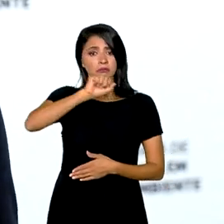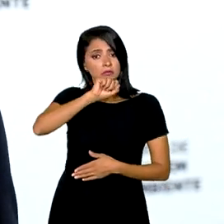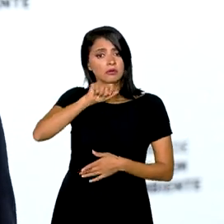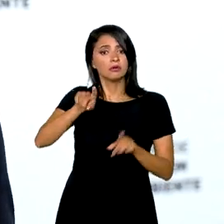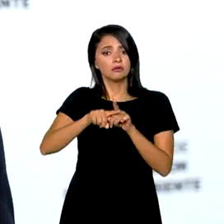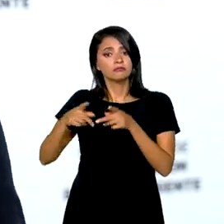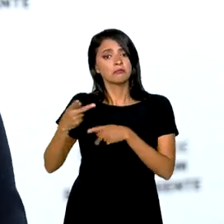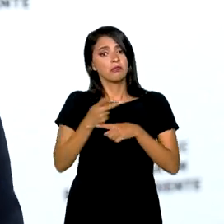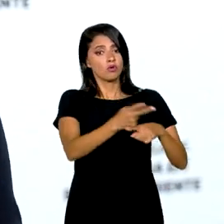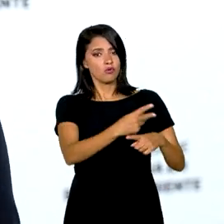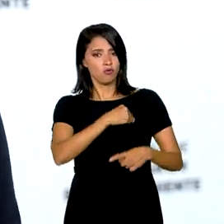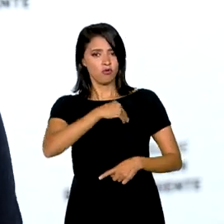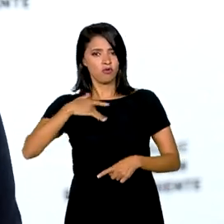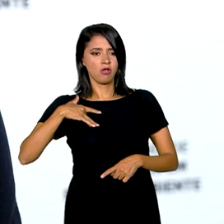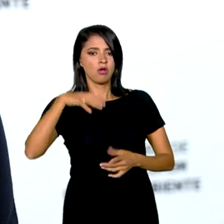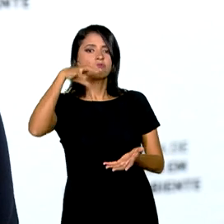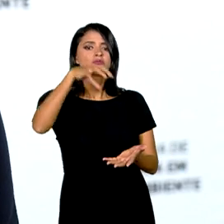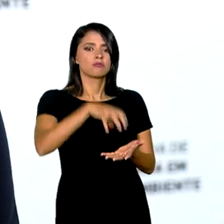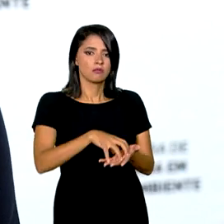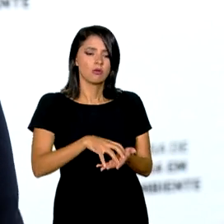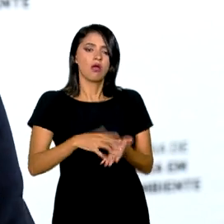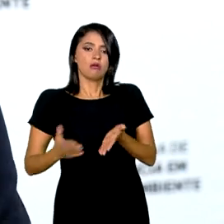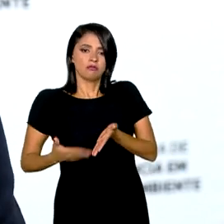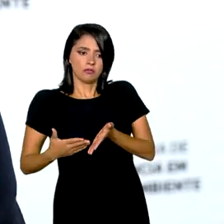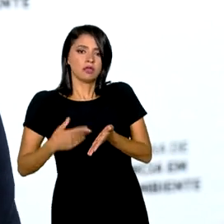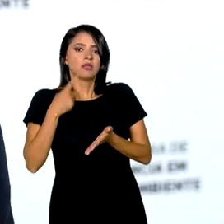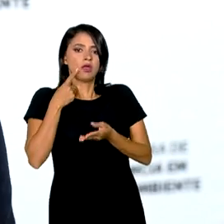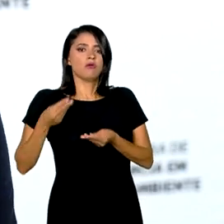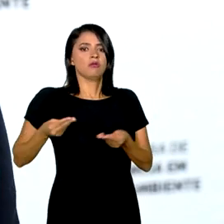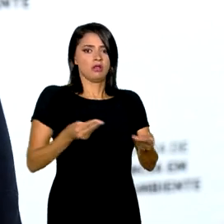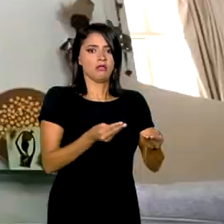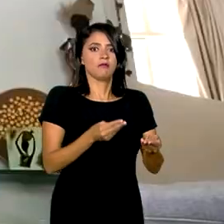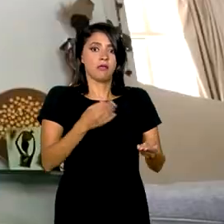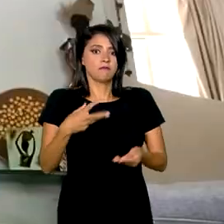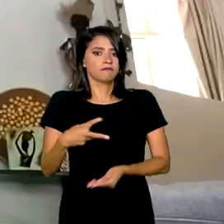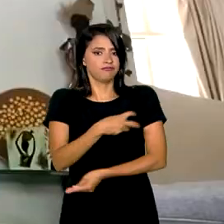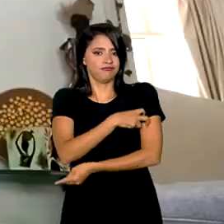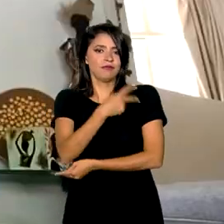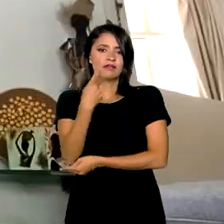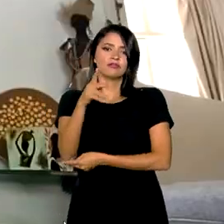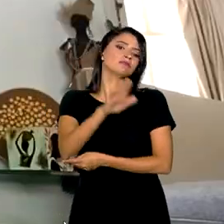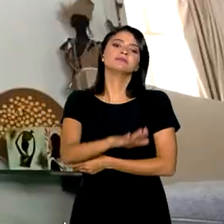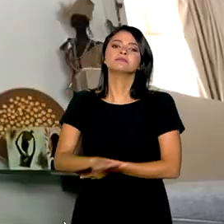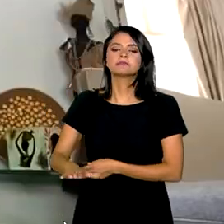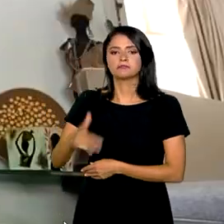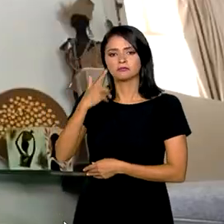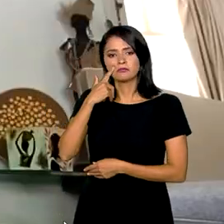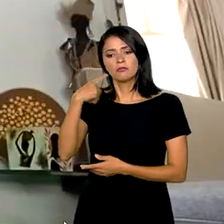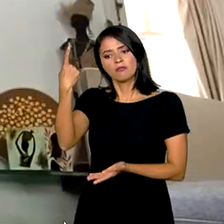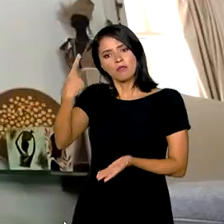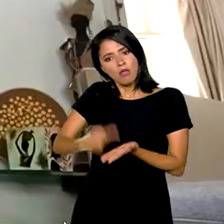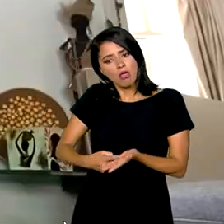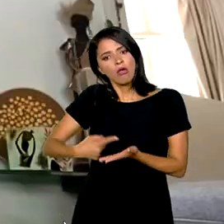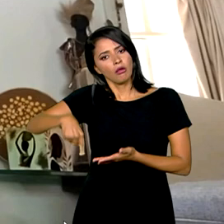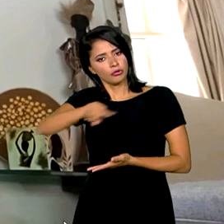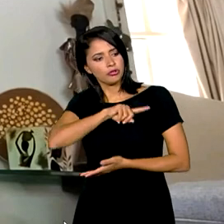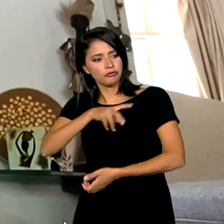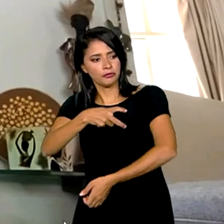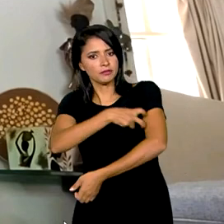as unidades de saúde e coloquem o cartão de vacina da criança em dia. Vacina é um pacto coletivo, né? A